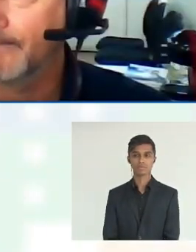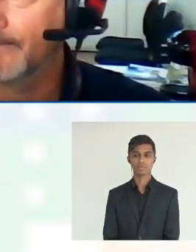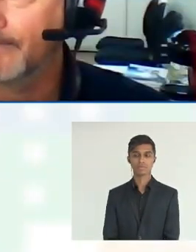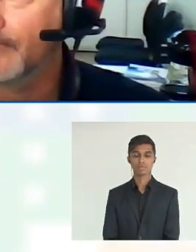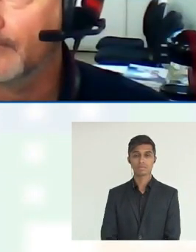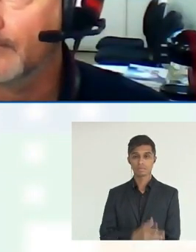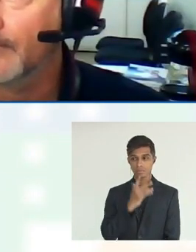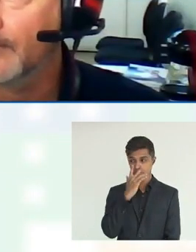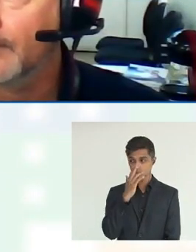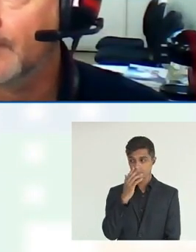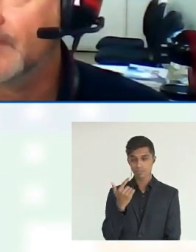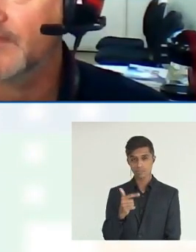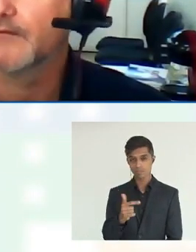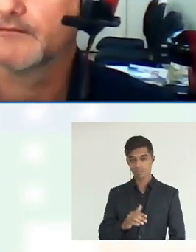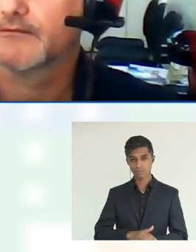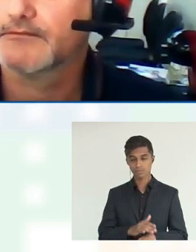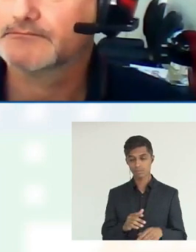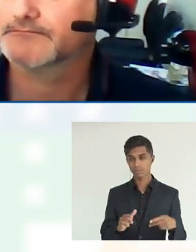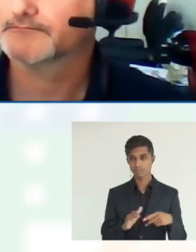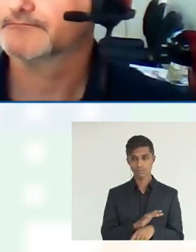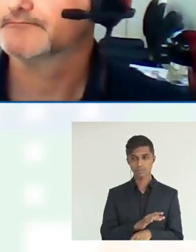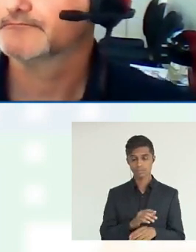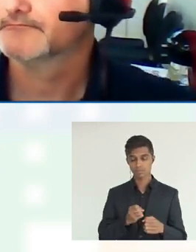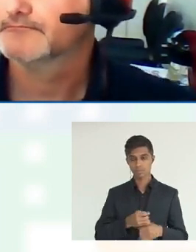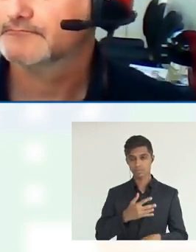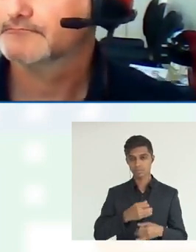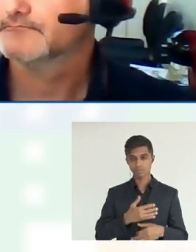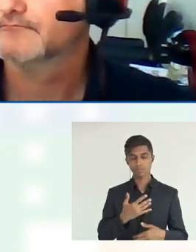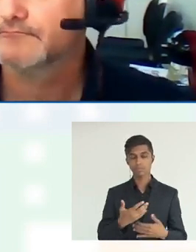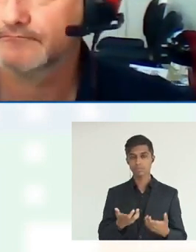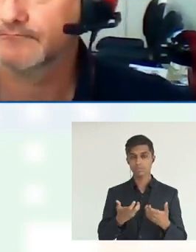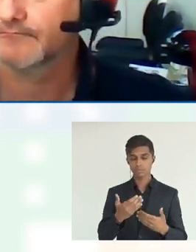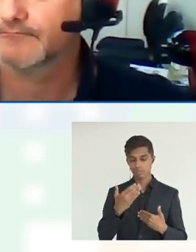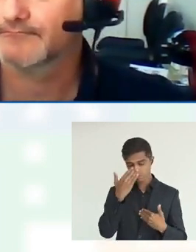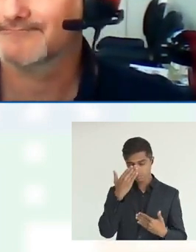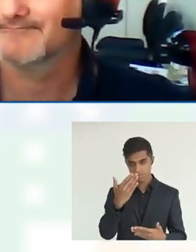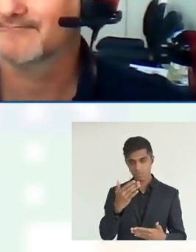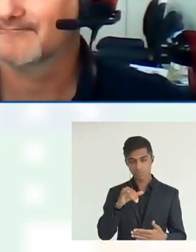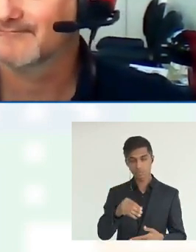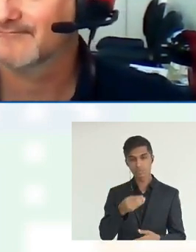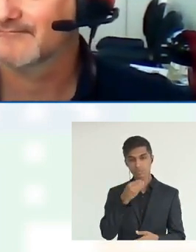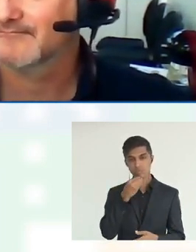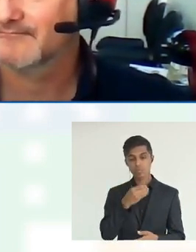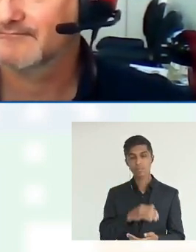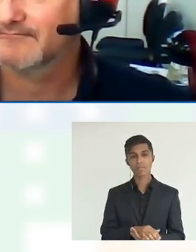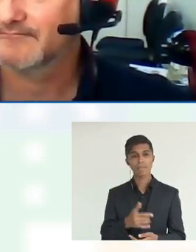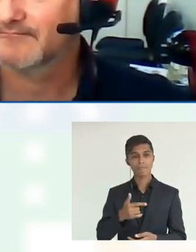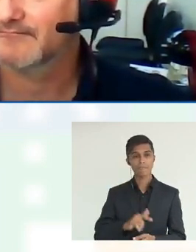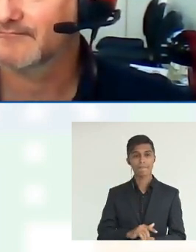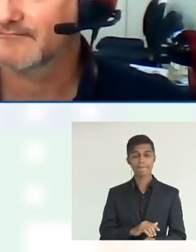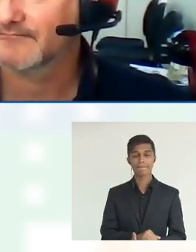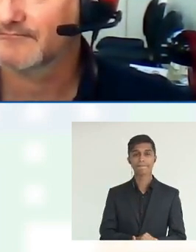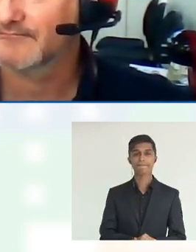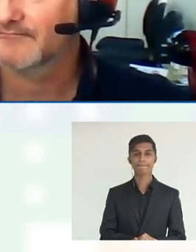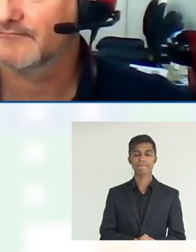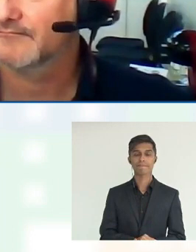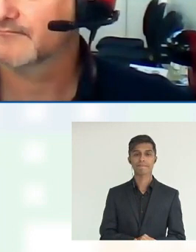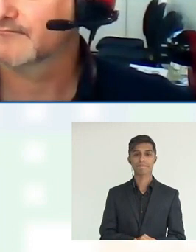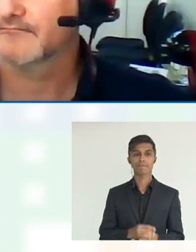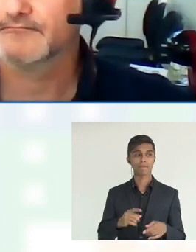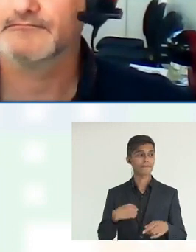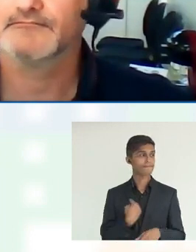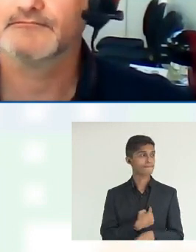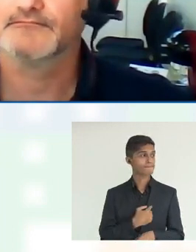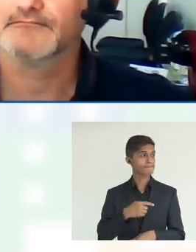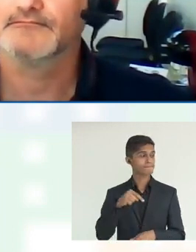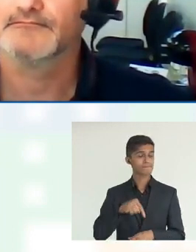Eu acho que aqui não tem mais nenhuma pergunta no chat. Gostaria de agradecer a oportunidade, mais uma vez. Nós aqui